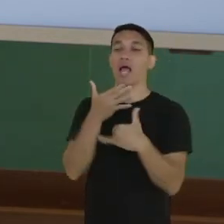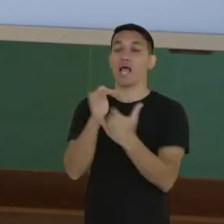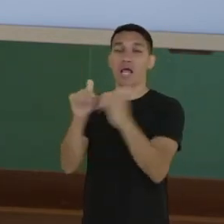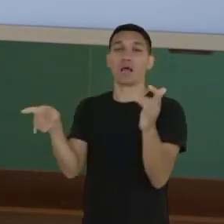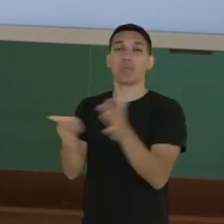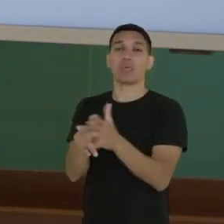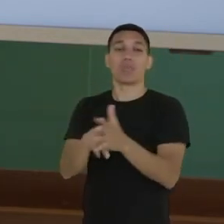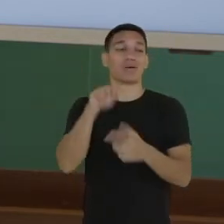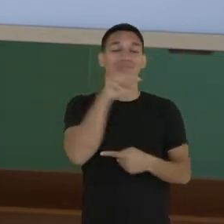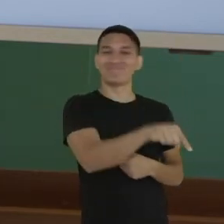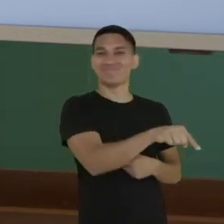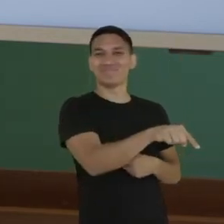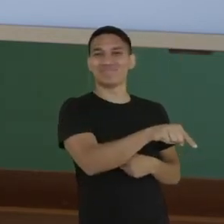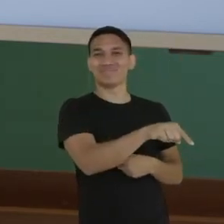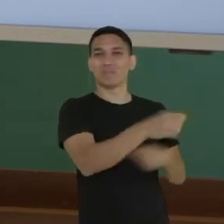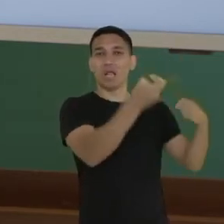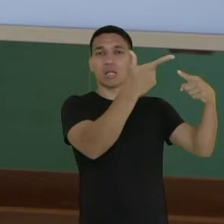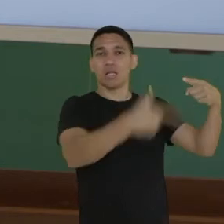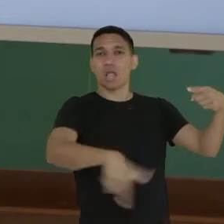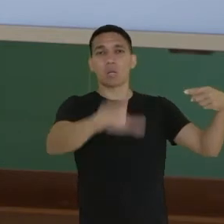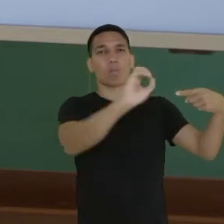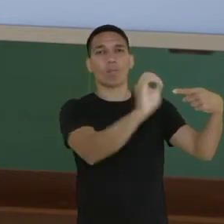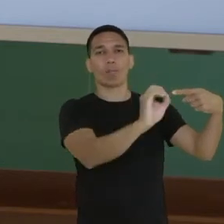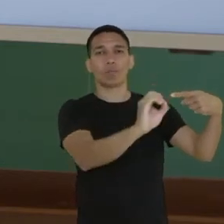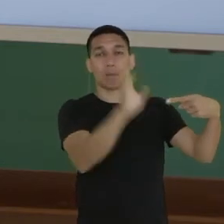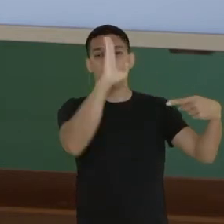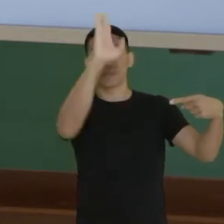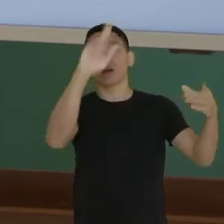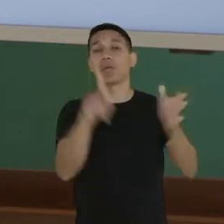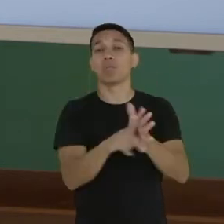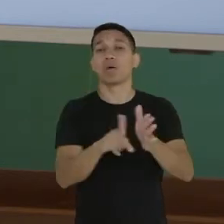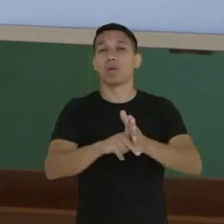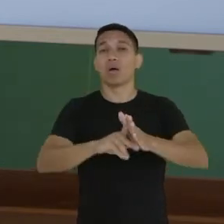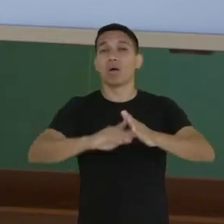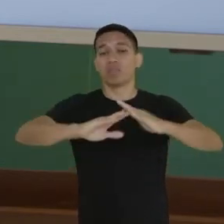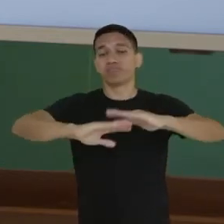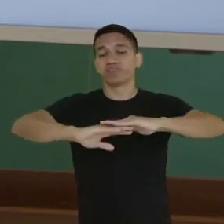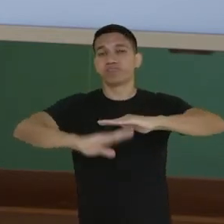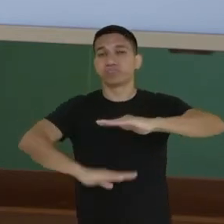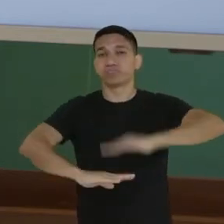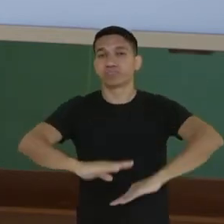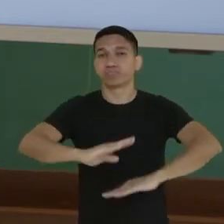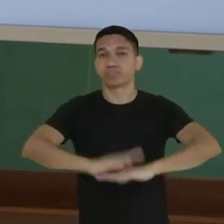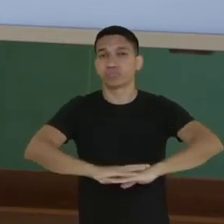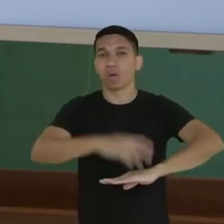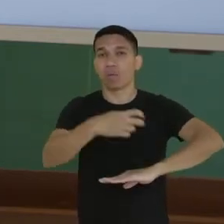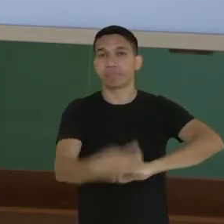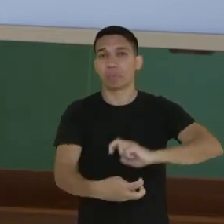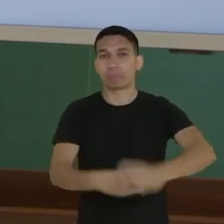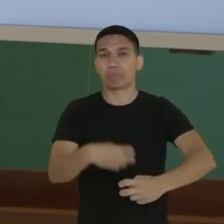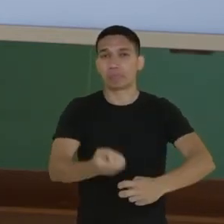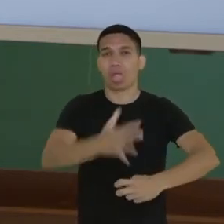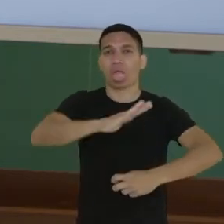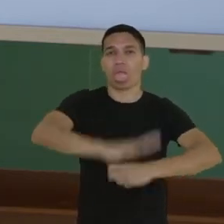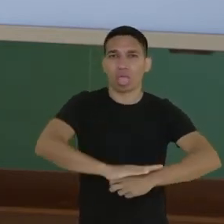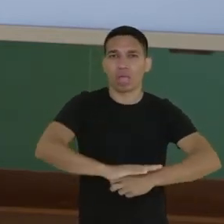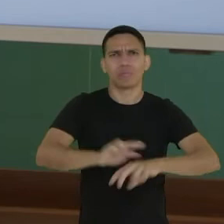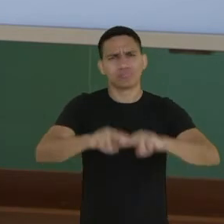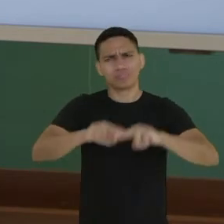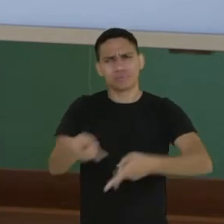origem não renovável, principalmente de origem fóssil. Certo? Então veja que a matriz energética mundial ela é